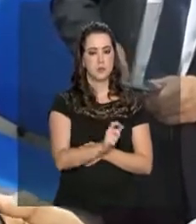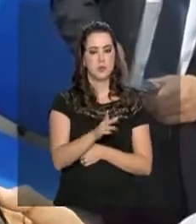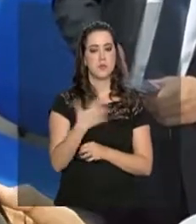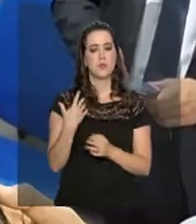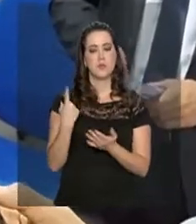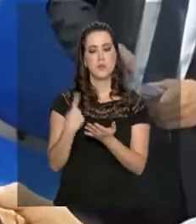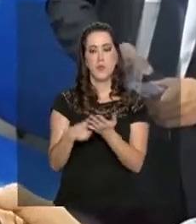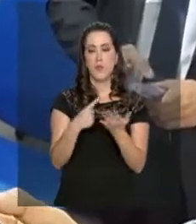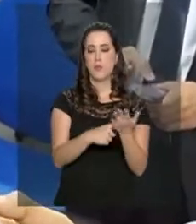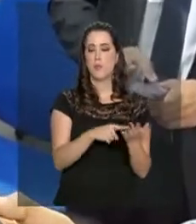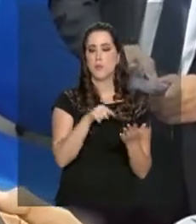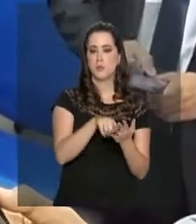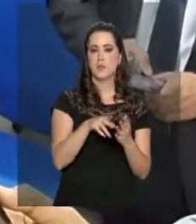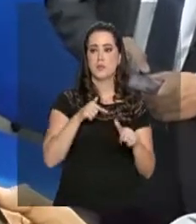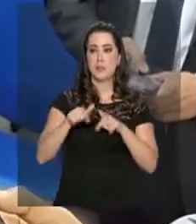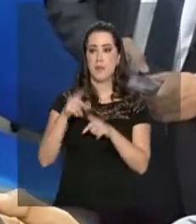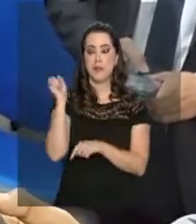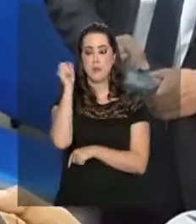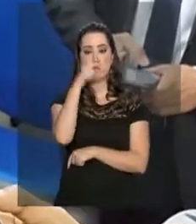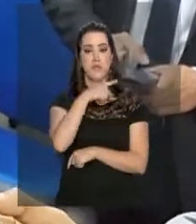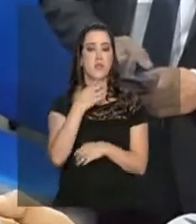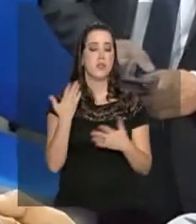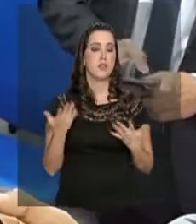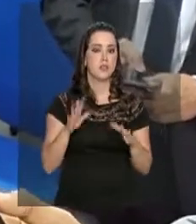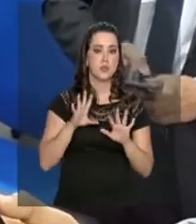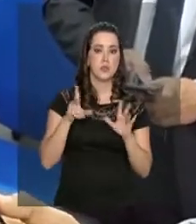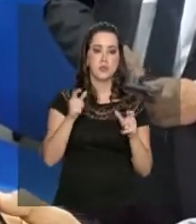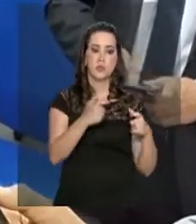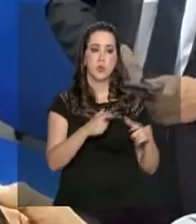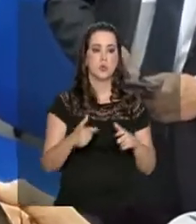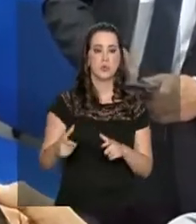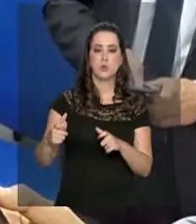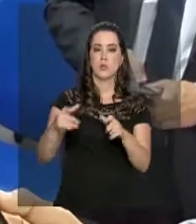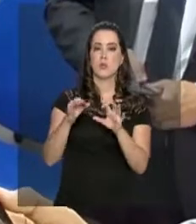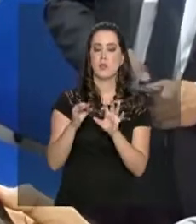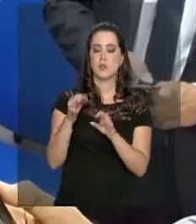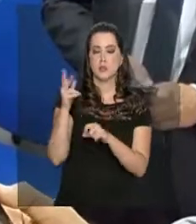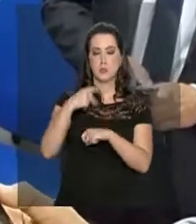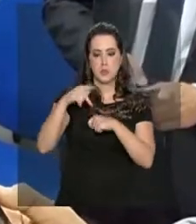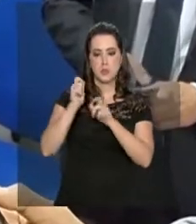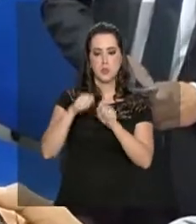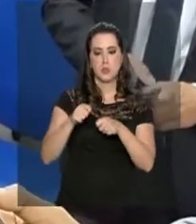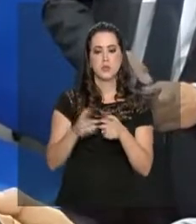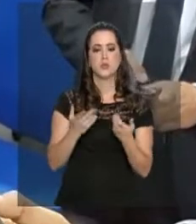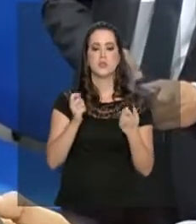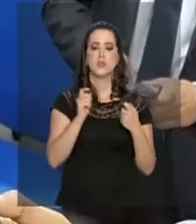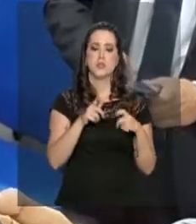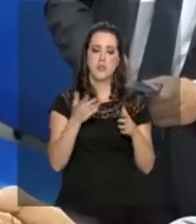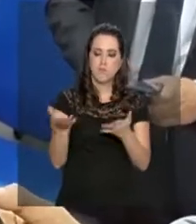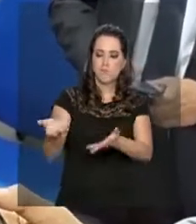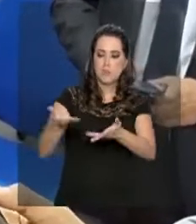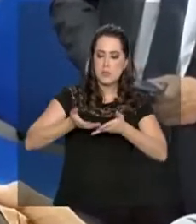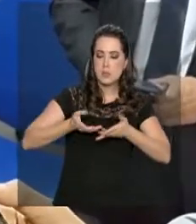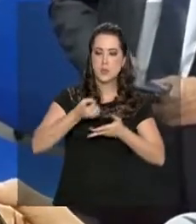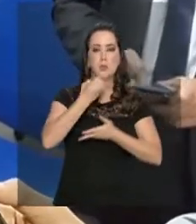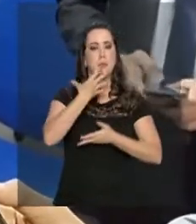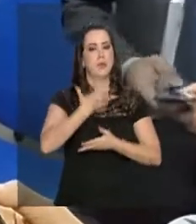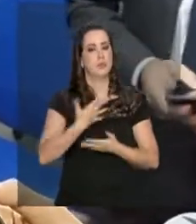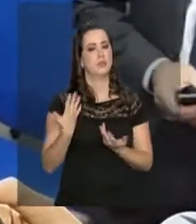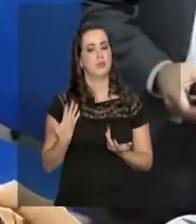contribuições muitas vezes muito difíceis e todos os recantos do país o que eles possam ter condições de acolhida